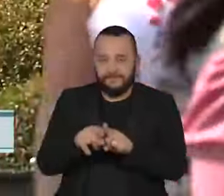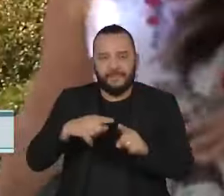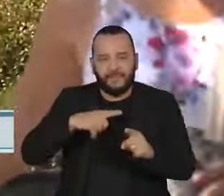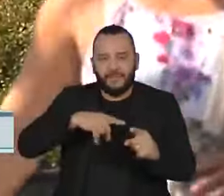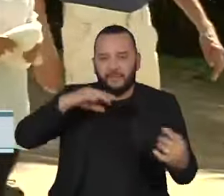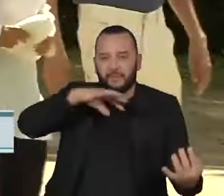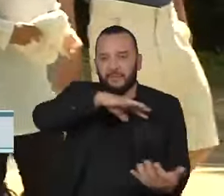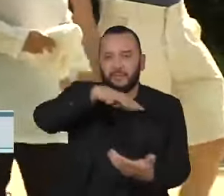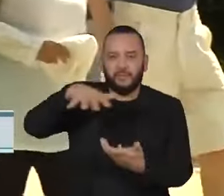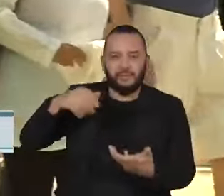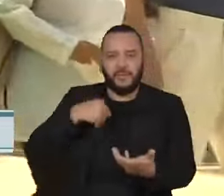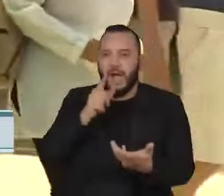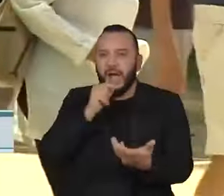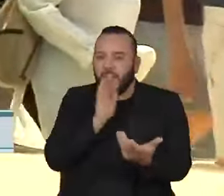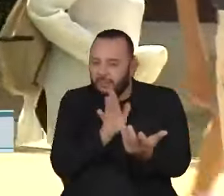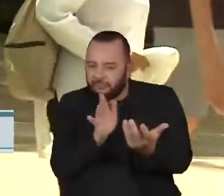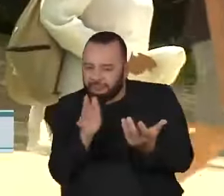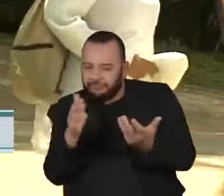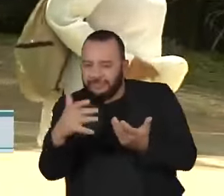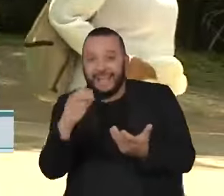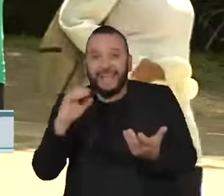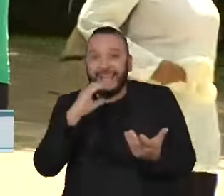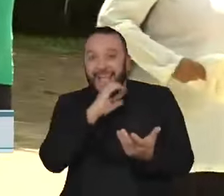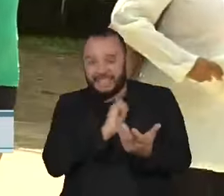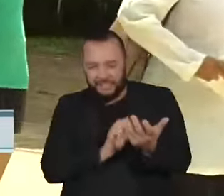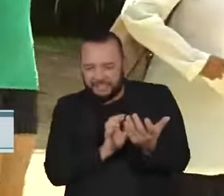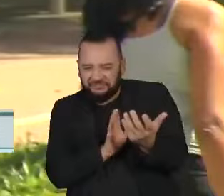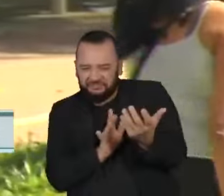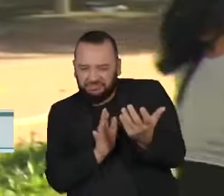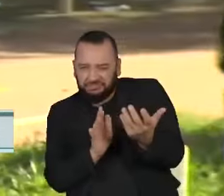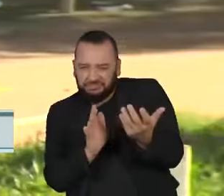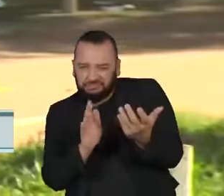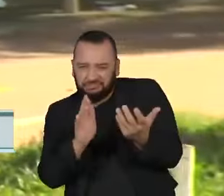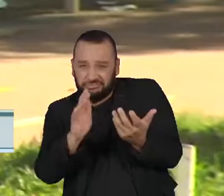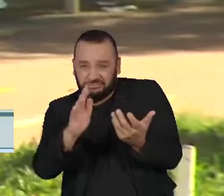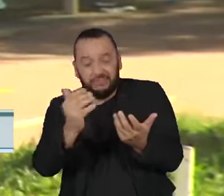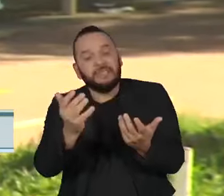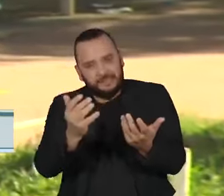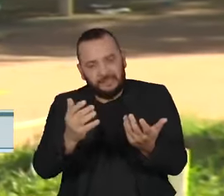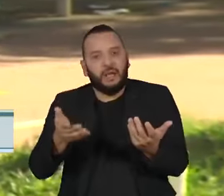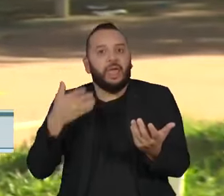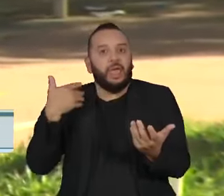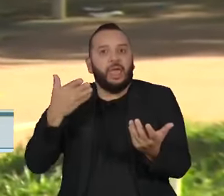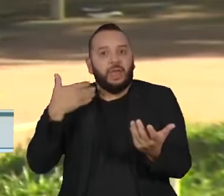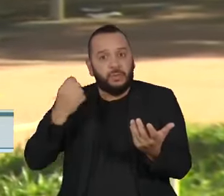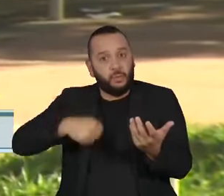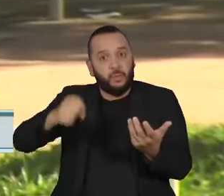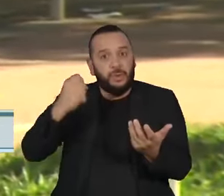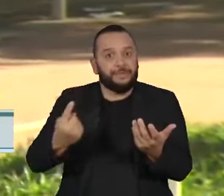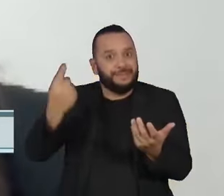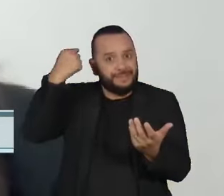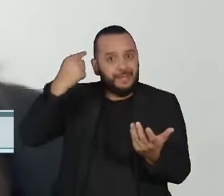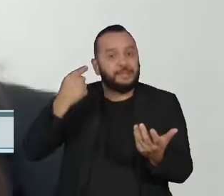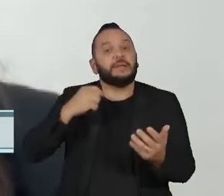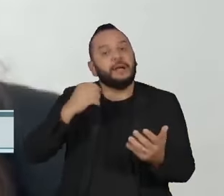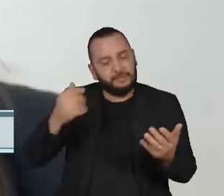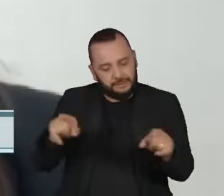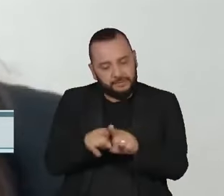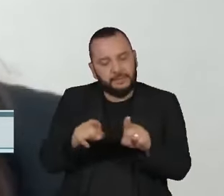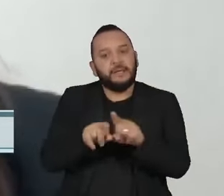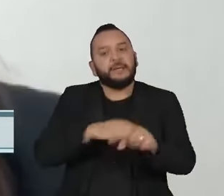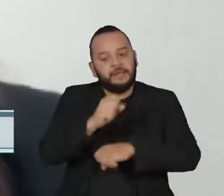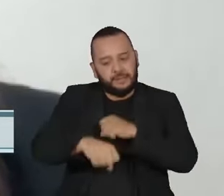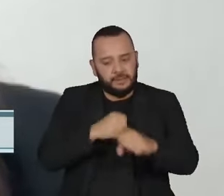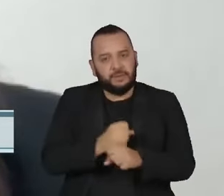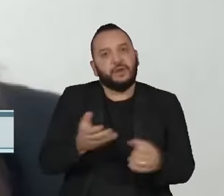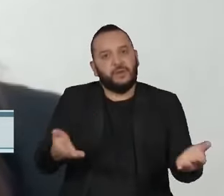fenômeno climático que, mesmo tendo sido mais forte no ano passado, ainda deixou resquícios no clima de 2024. A gente teve